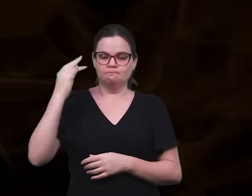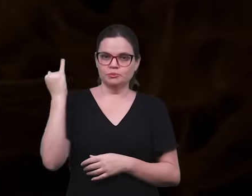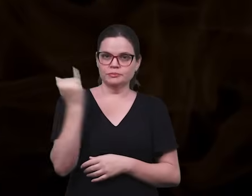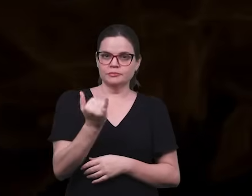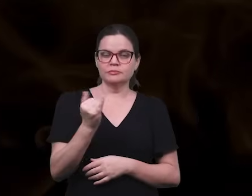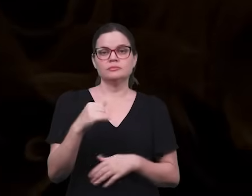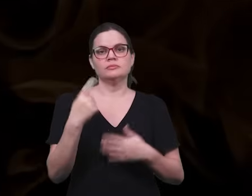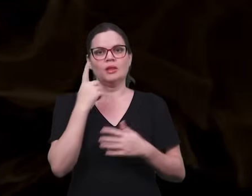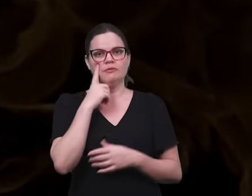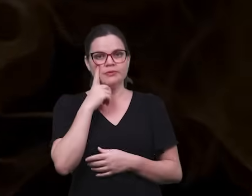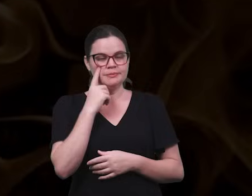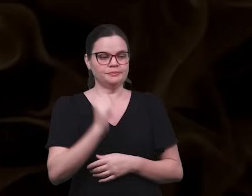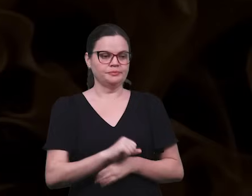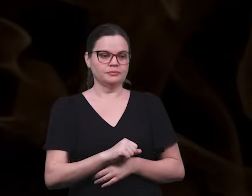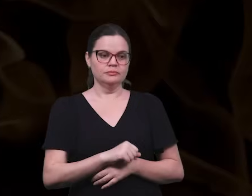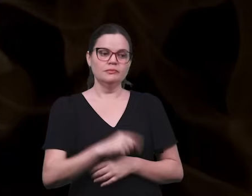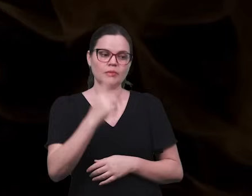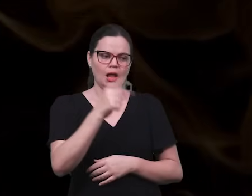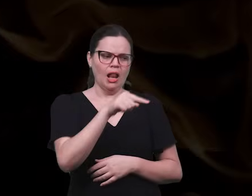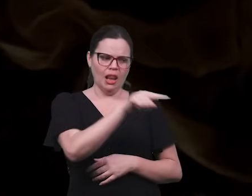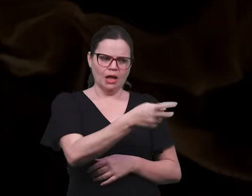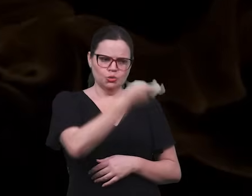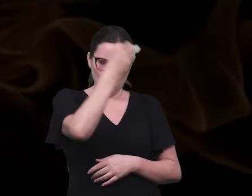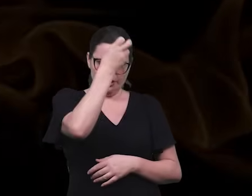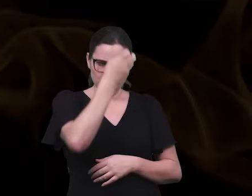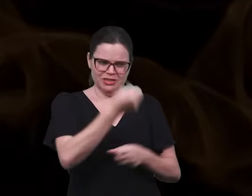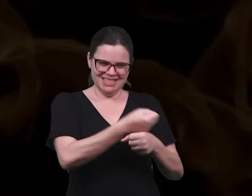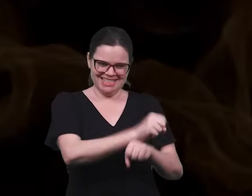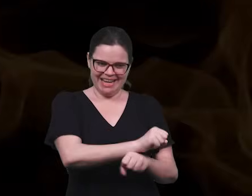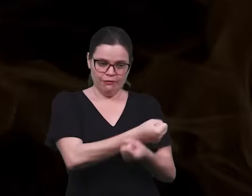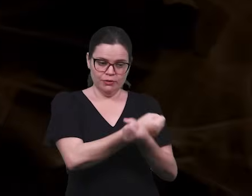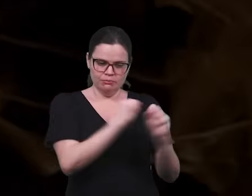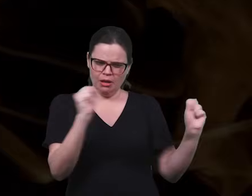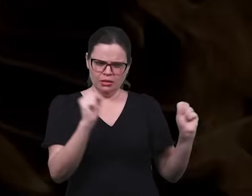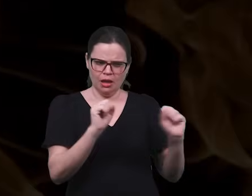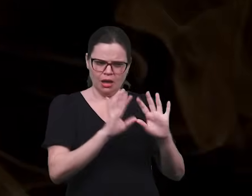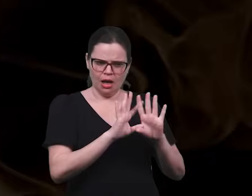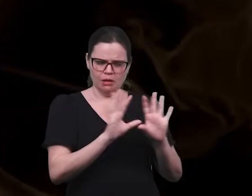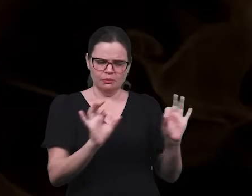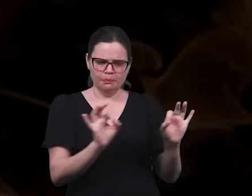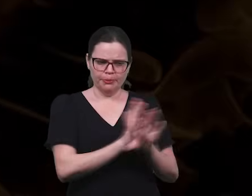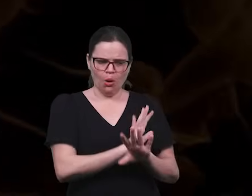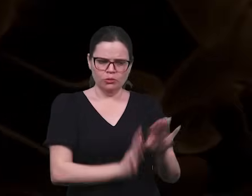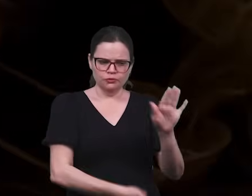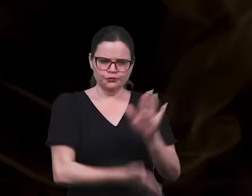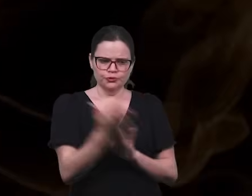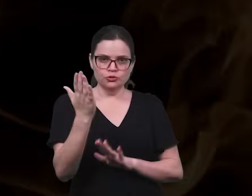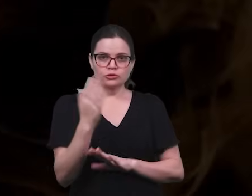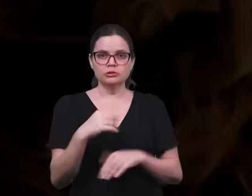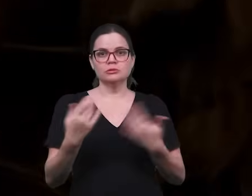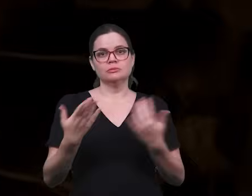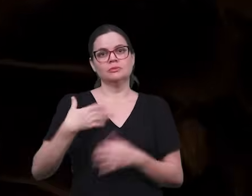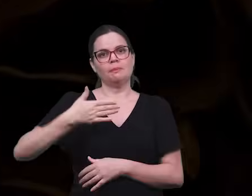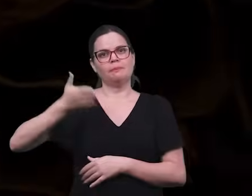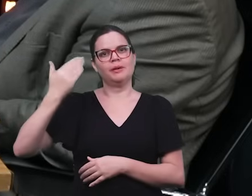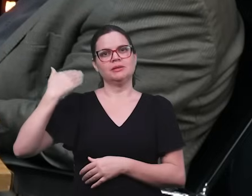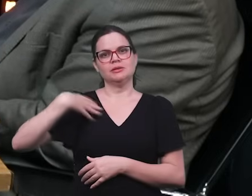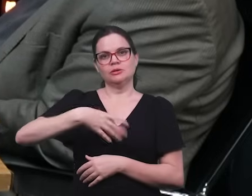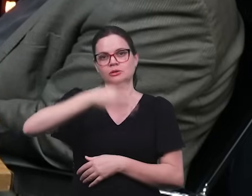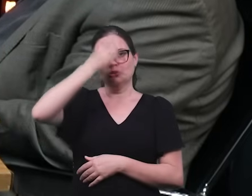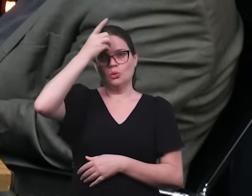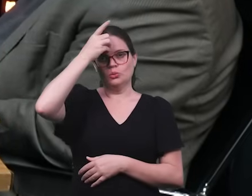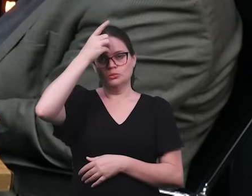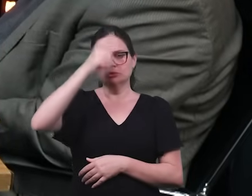Israel, do Egito vocês subi e vos tirei da casa da servidão. No passado, os dons espirituais,